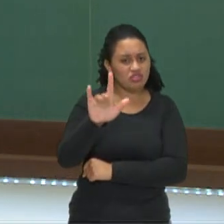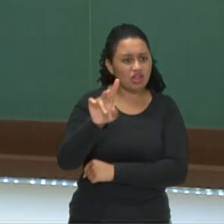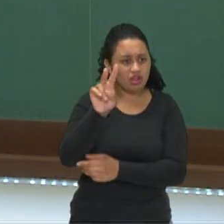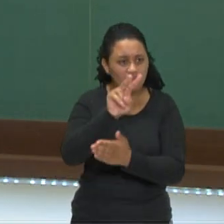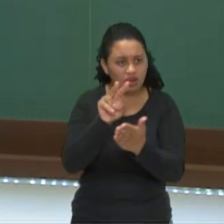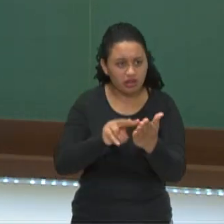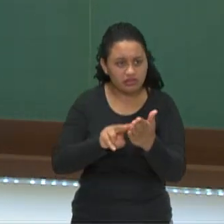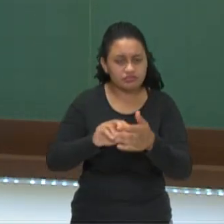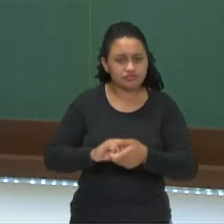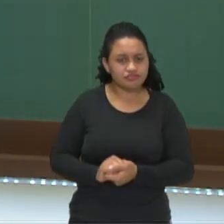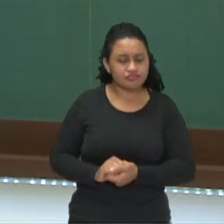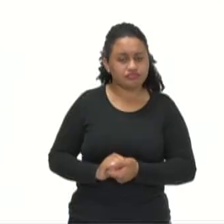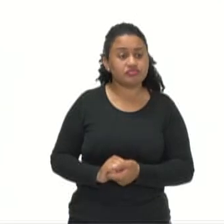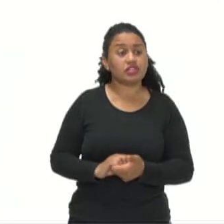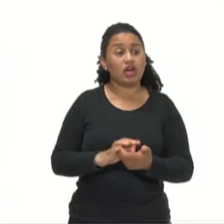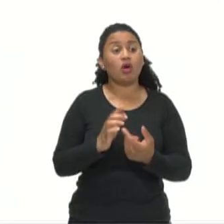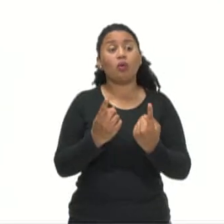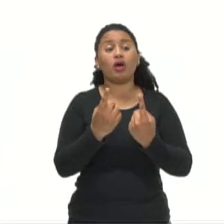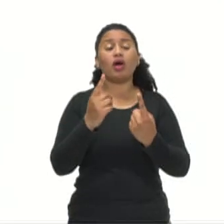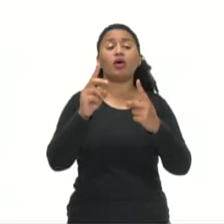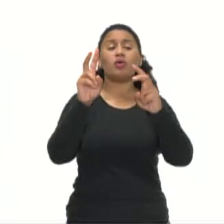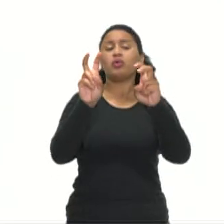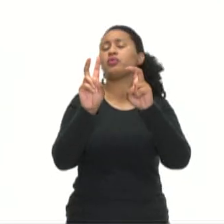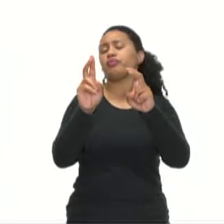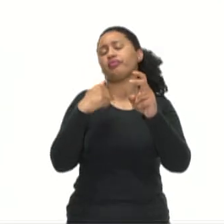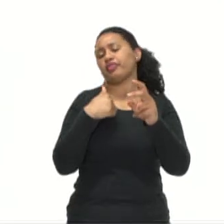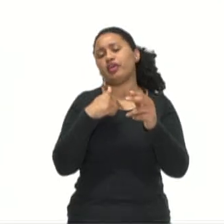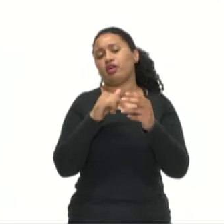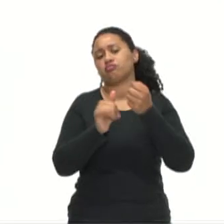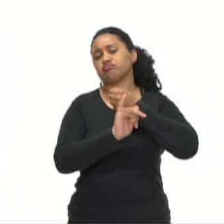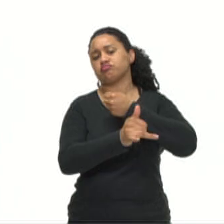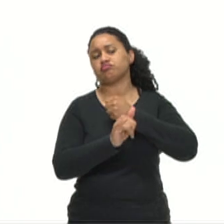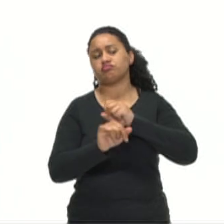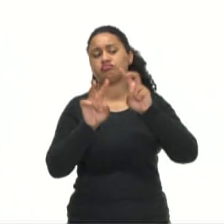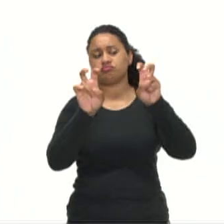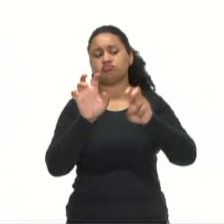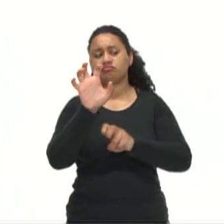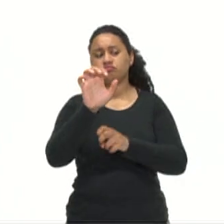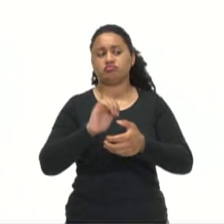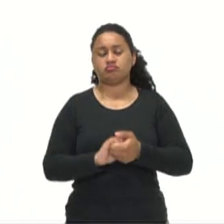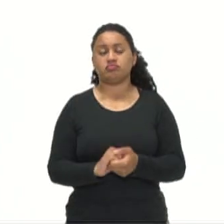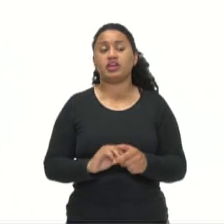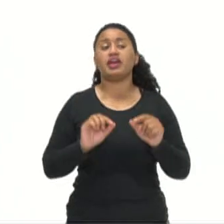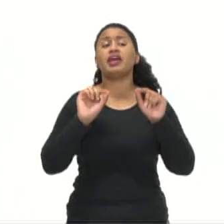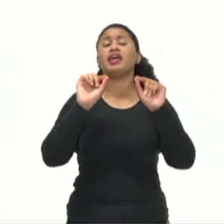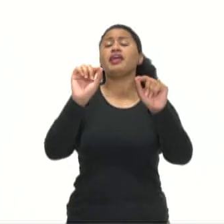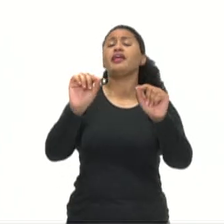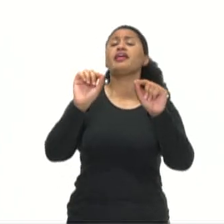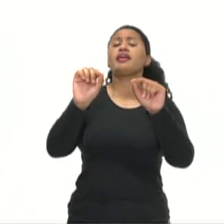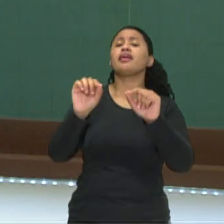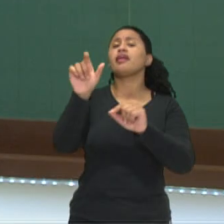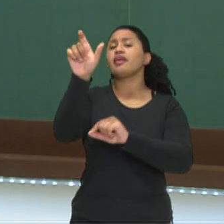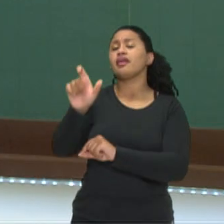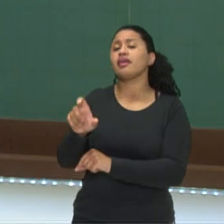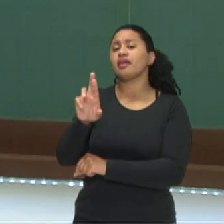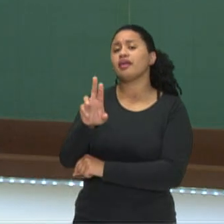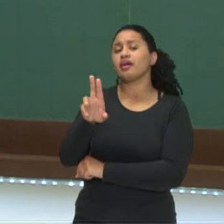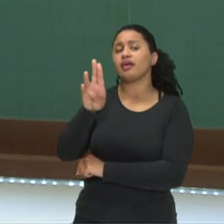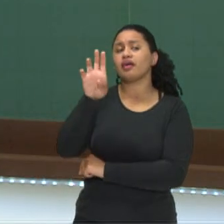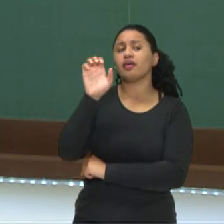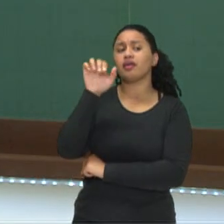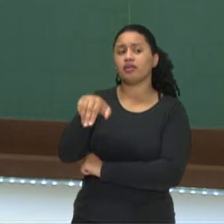o tema de uma crônica com esse título? E quem será que é Rubem Braga? Você